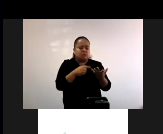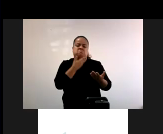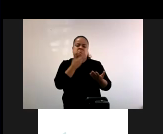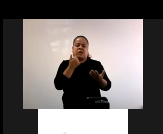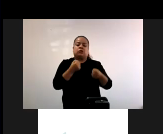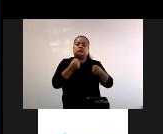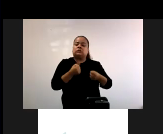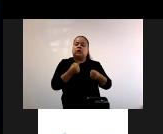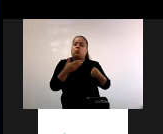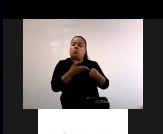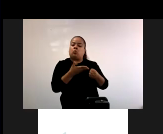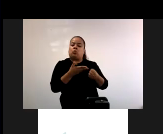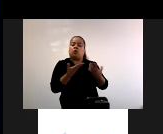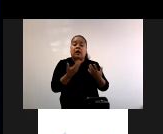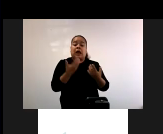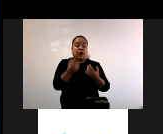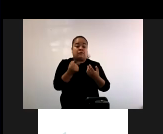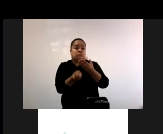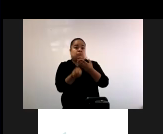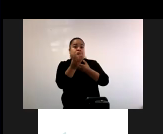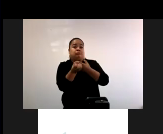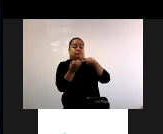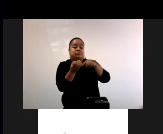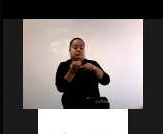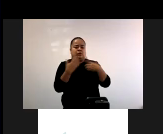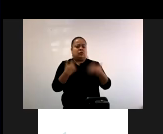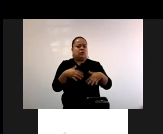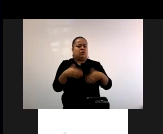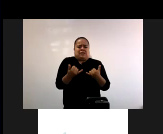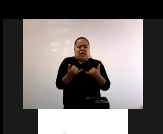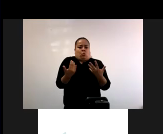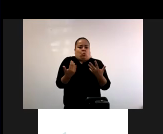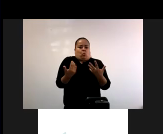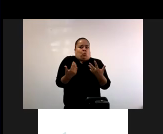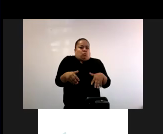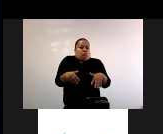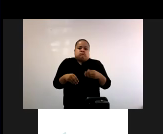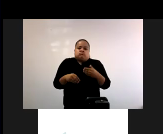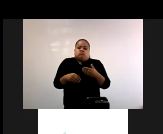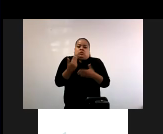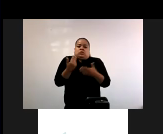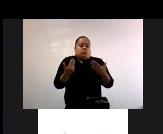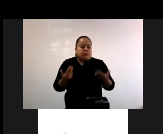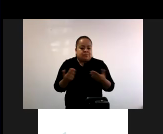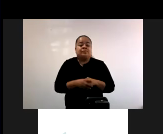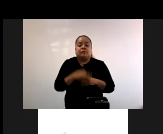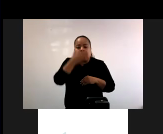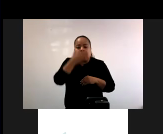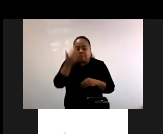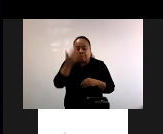atualizada tanto na página web quanto nos documentos que temos. Então, gostaria de comentar novamente que